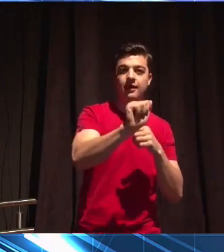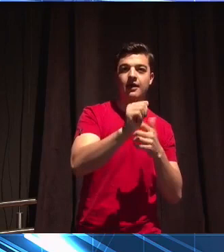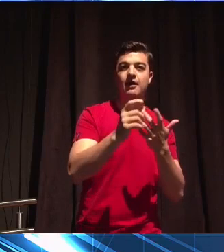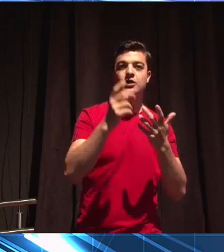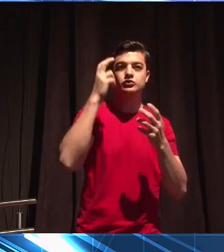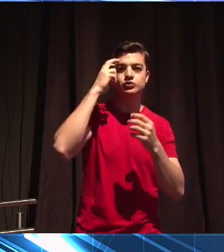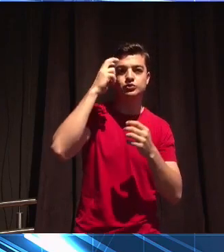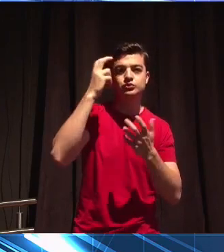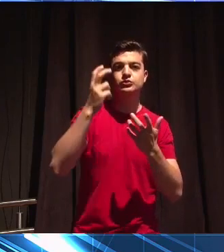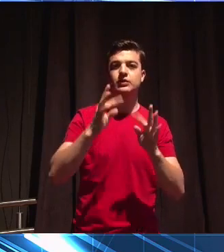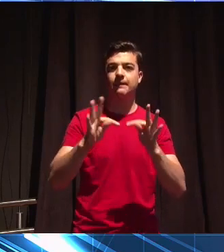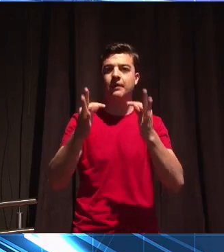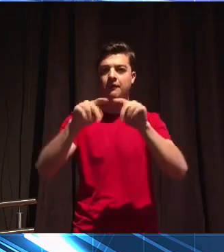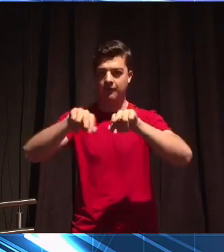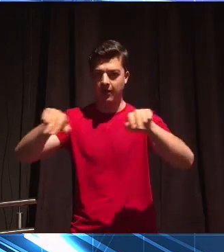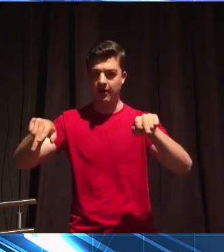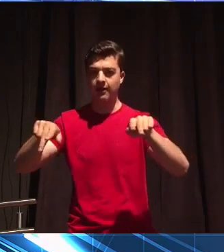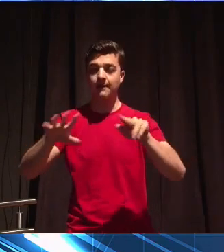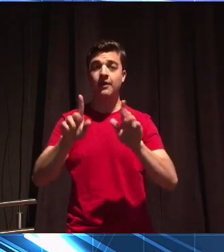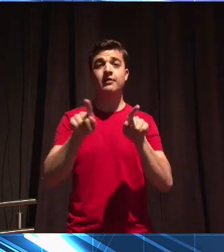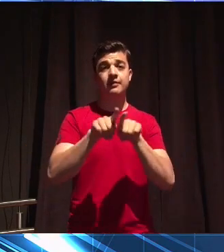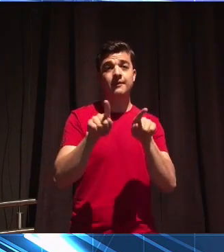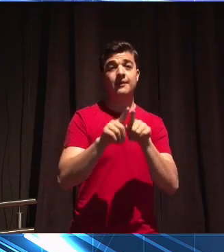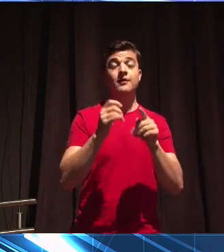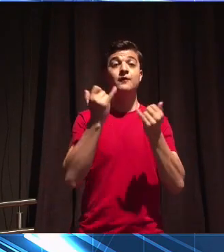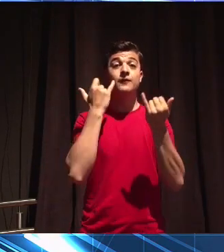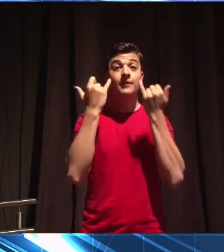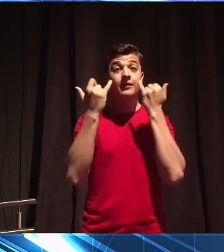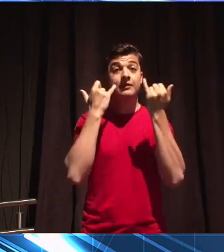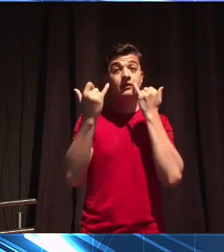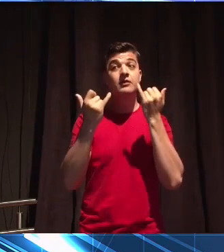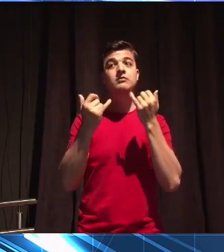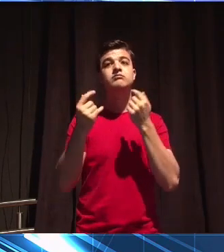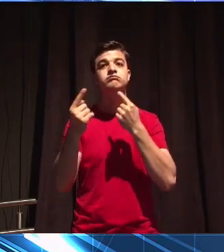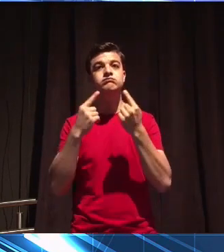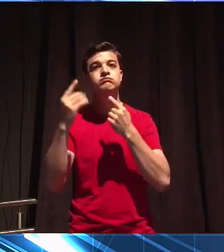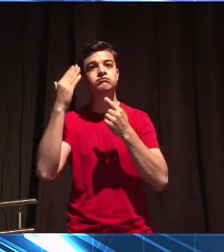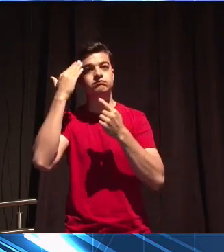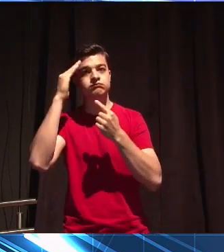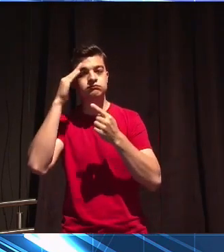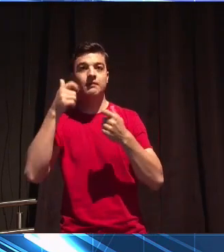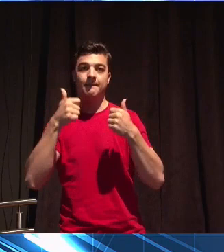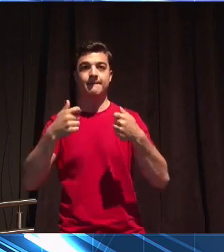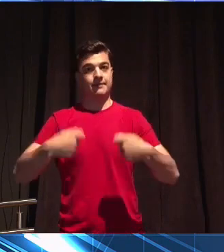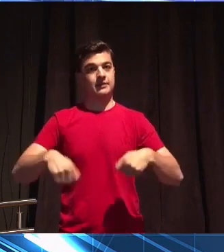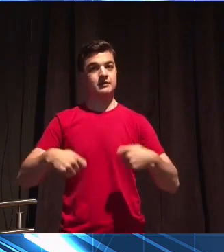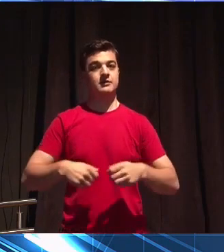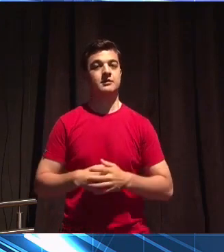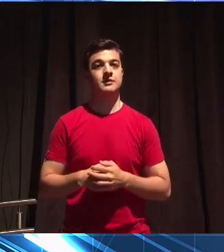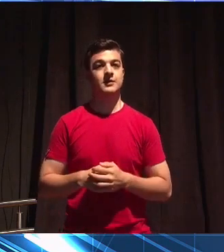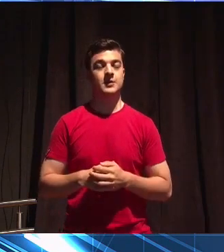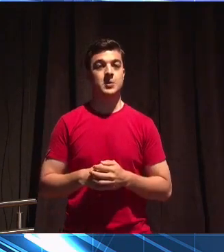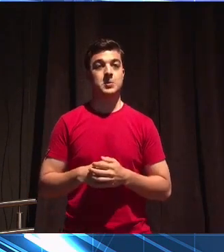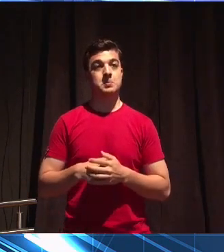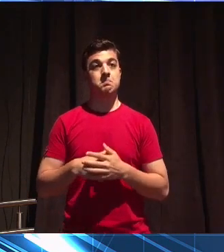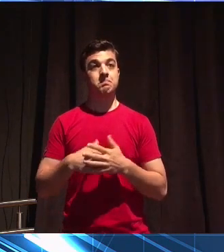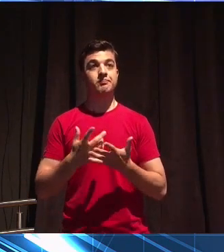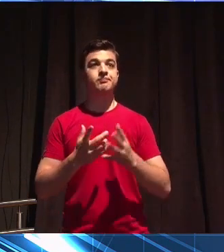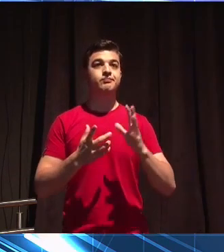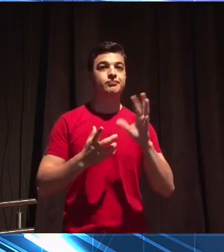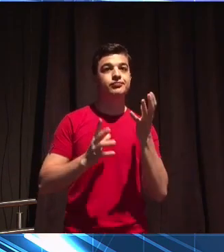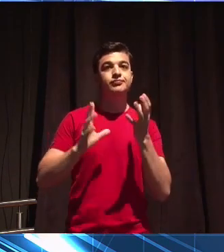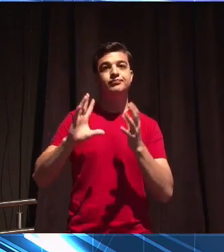os dados. Os dados, eles existem de todas as formas e podem ser tratados de qualquer forma. O que acontece aqui, e aí é uma outra preocupação